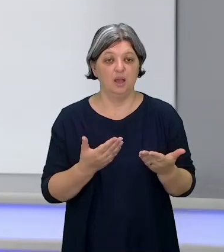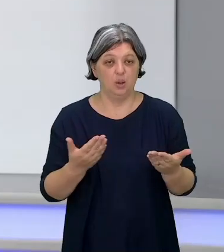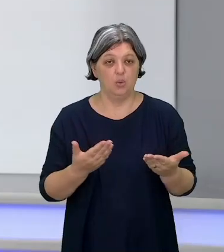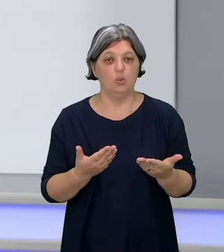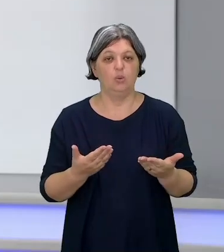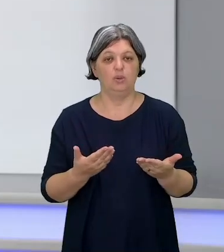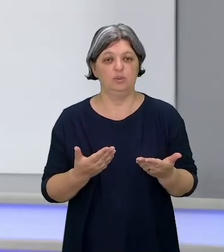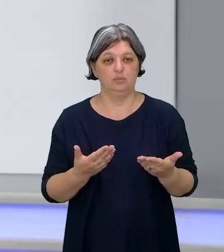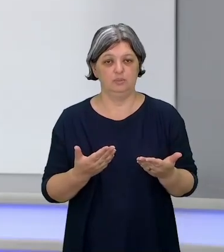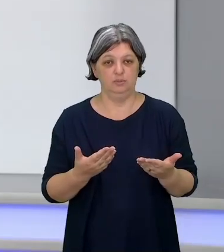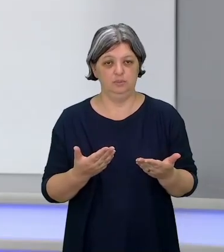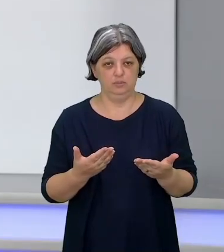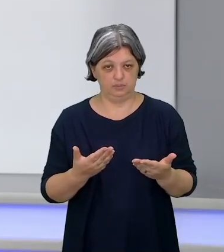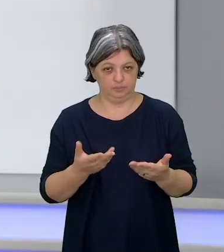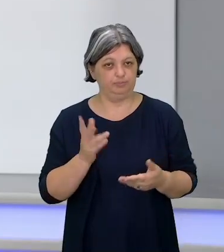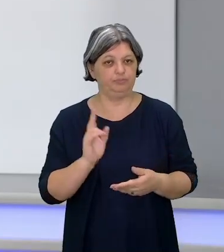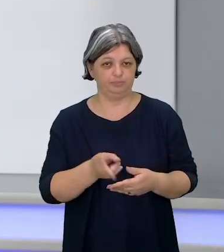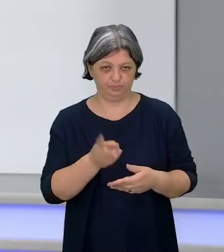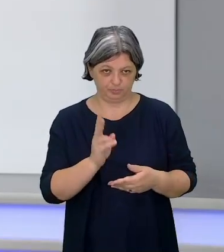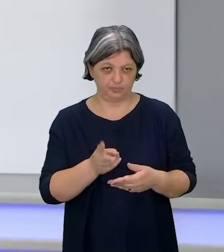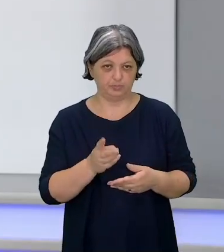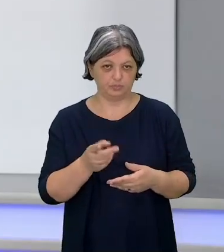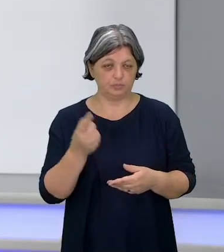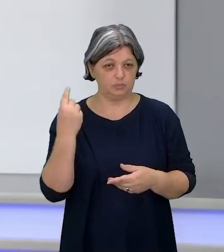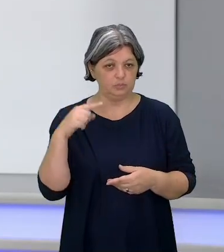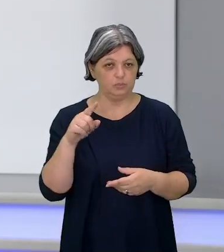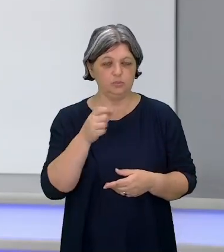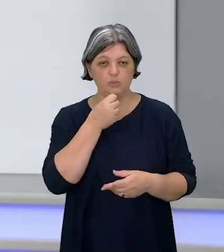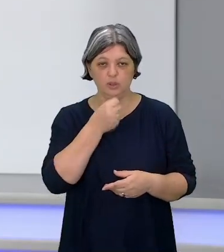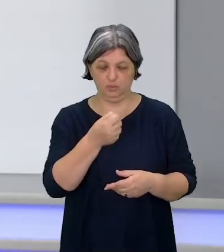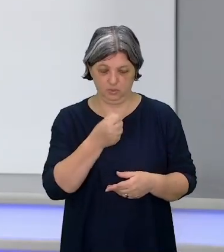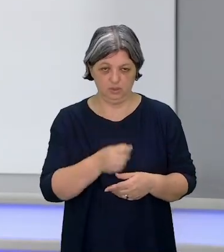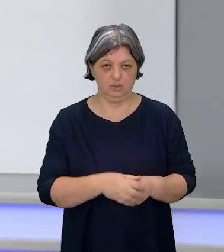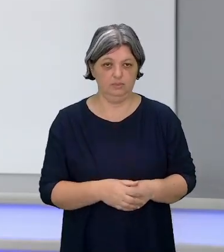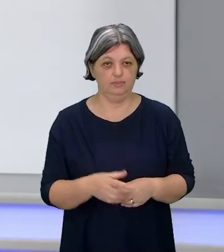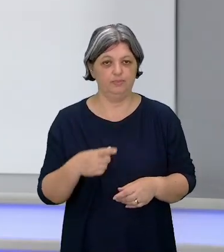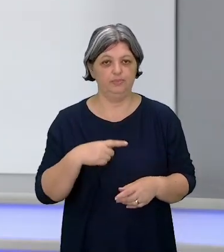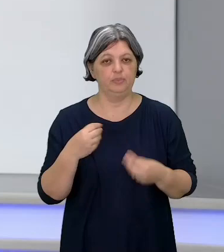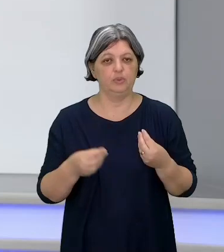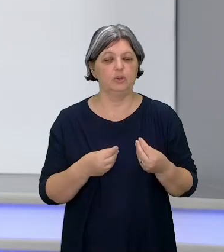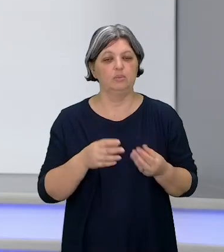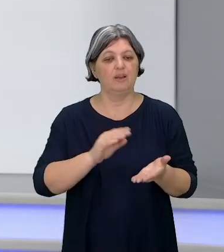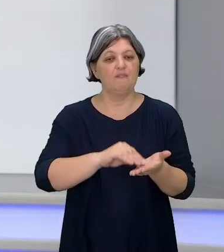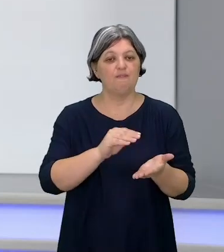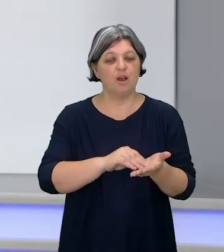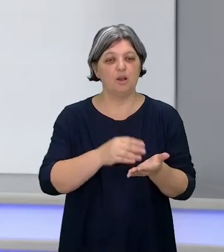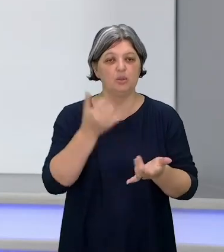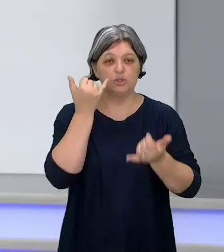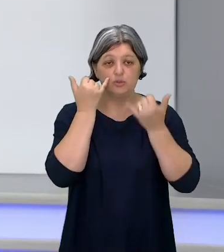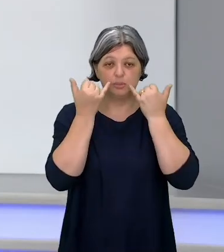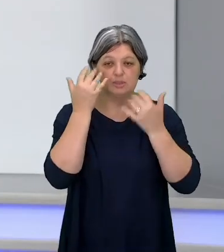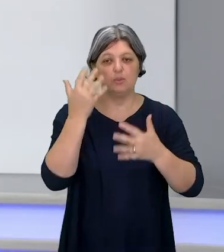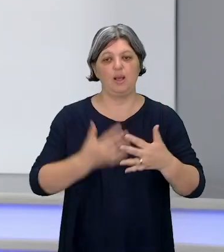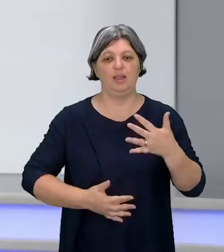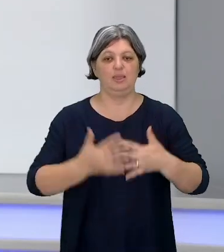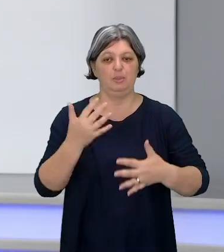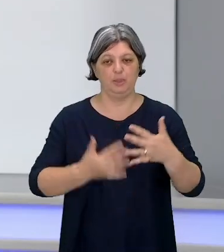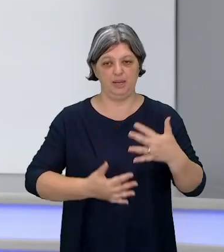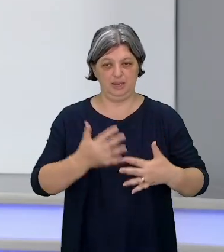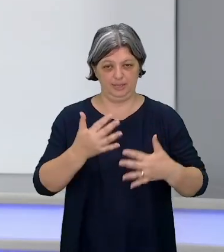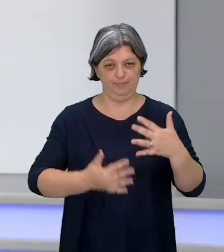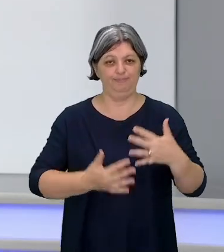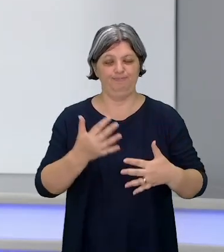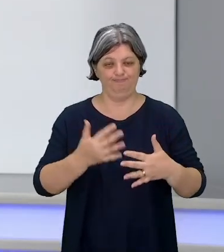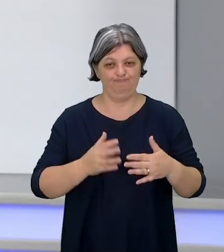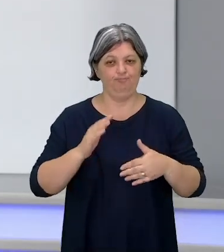pouco, né? Na verdade, continuar, porque a última entrevista a gente falou um pouco sobre como a desinformação, né, atrapalha muitas vezes